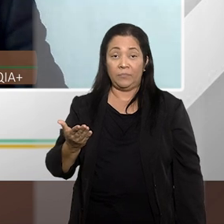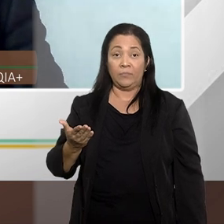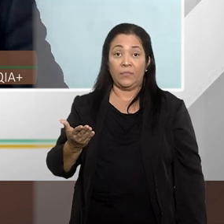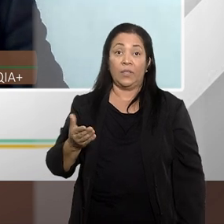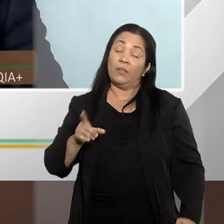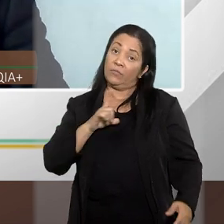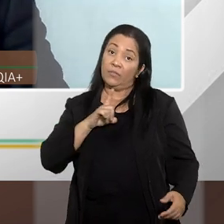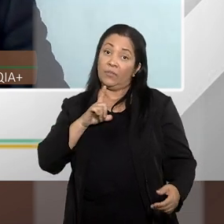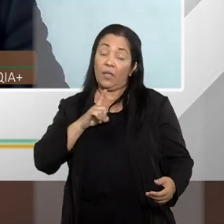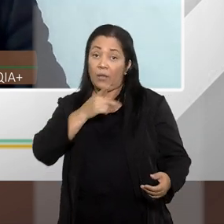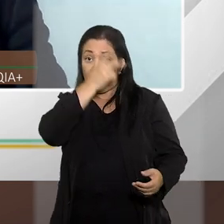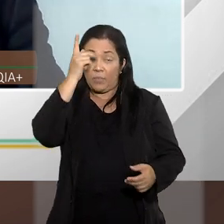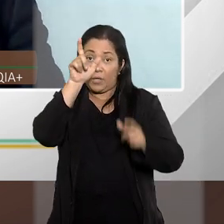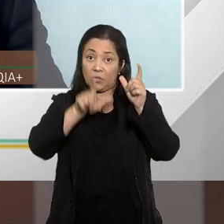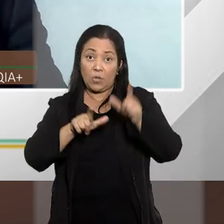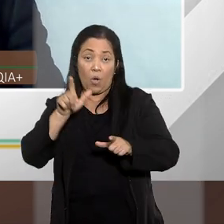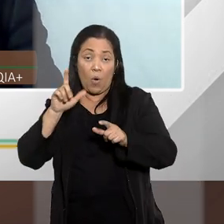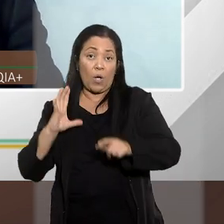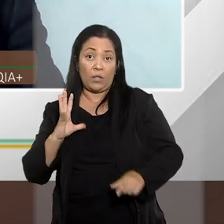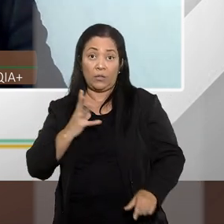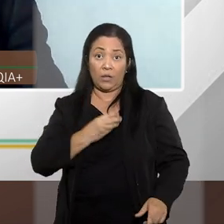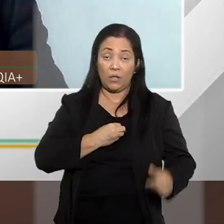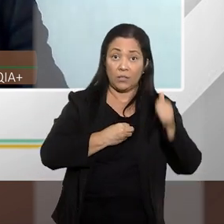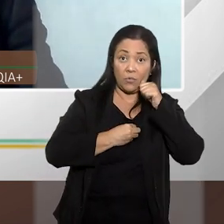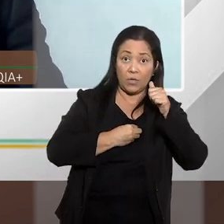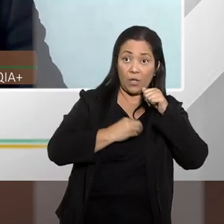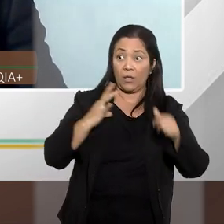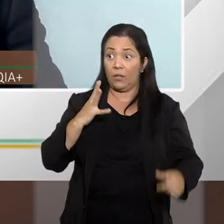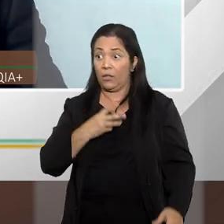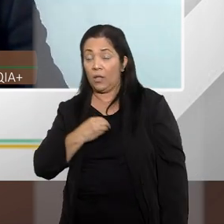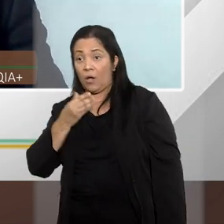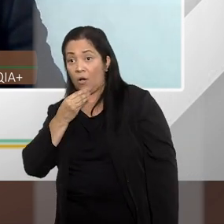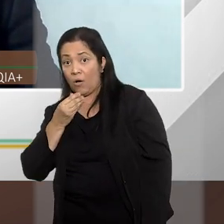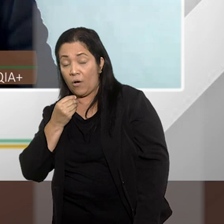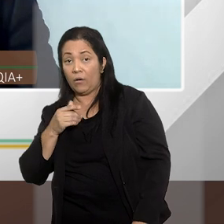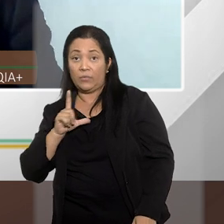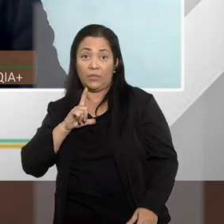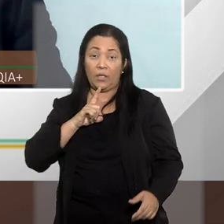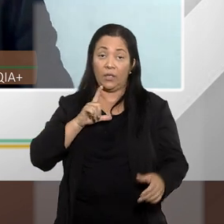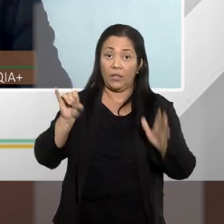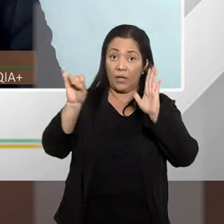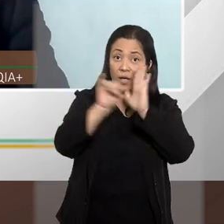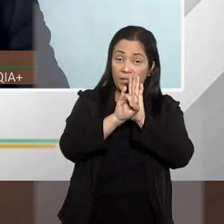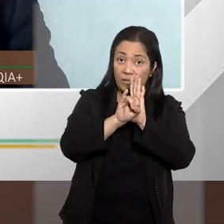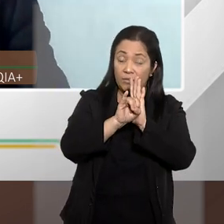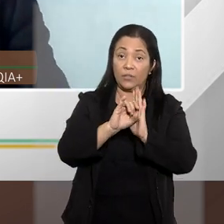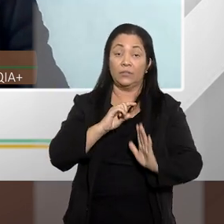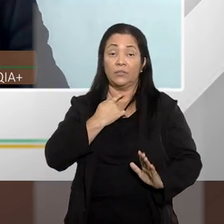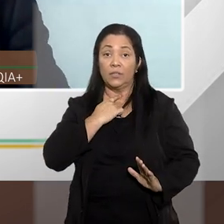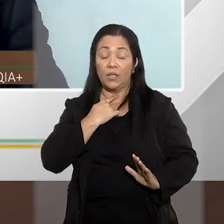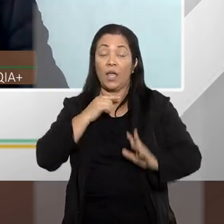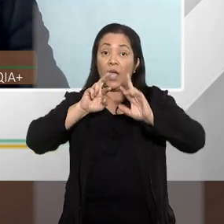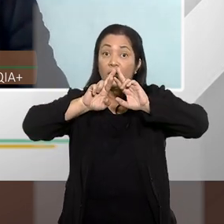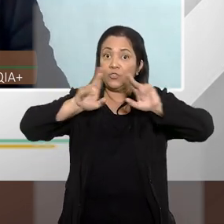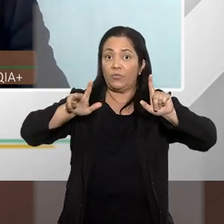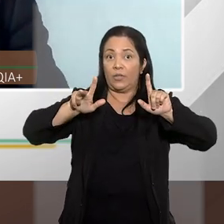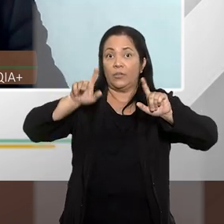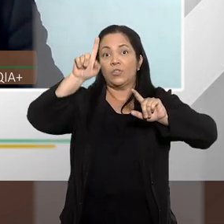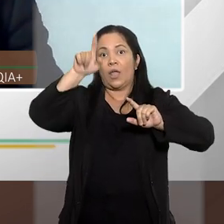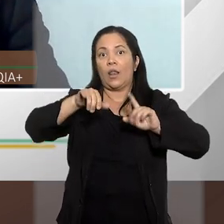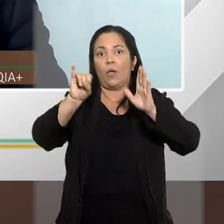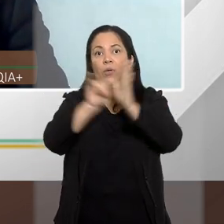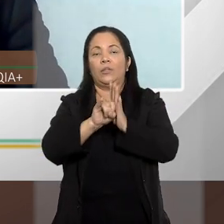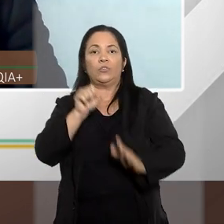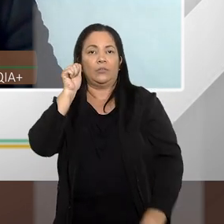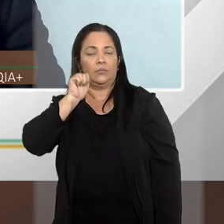femininas, nós vamos ter pessoas trans masculinas, vamos ter mulheres trans, né? No caso da identidade travesti, ela é uma identidade feminina, é por isso que